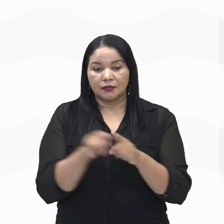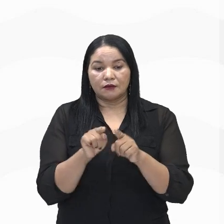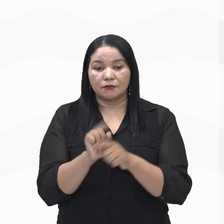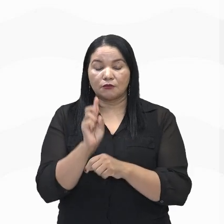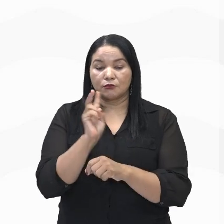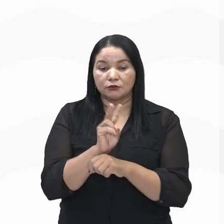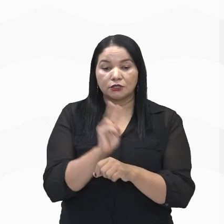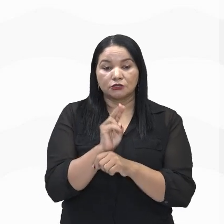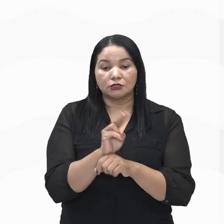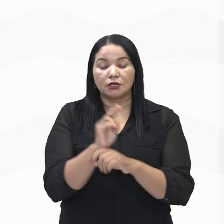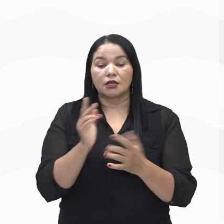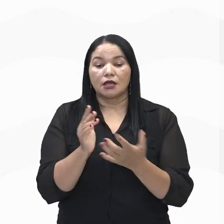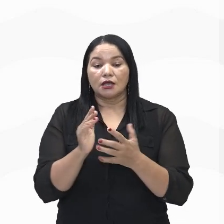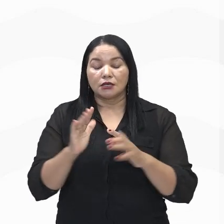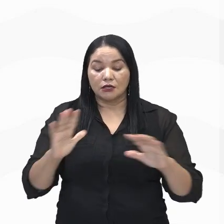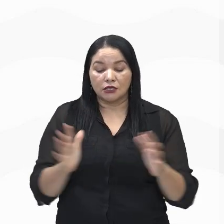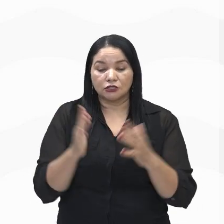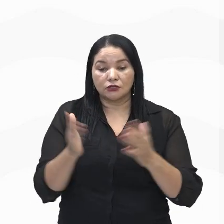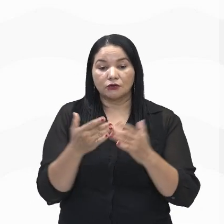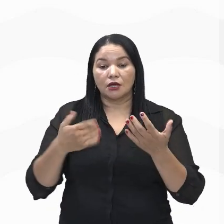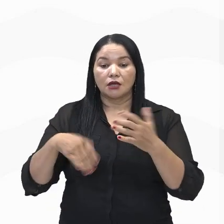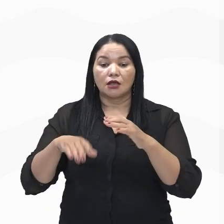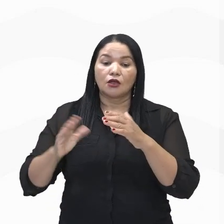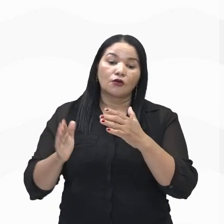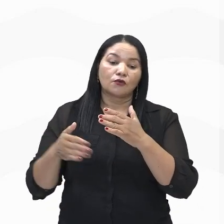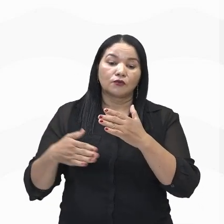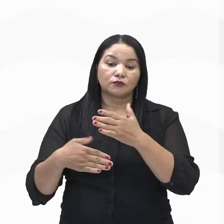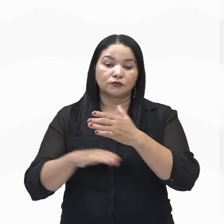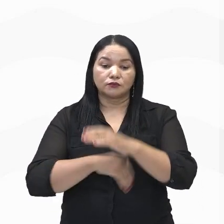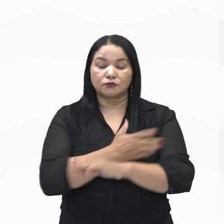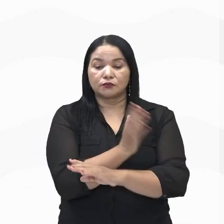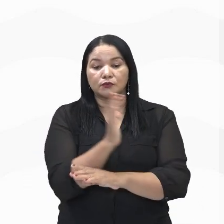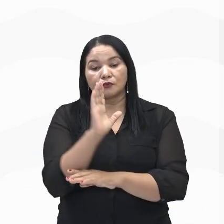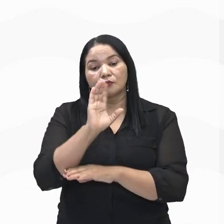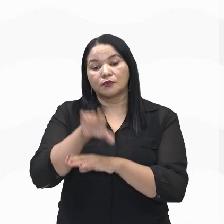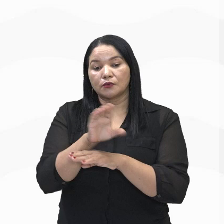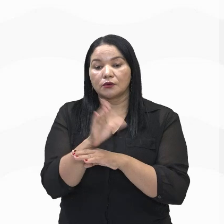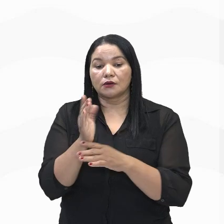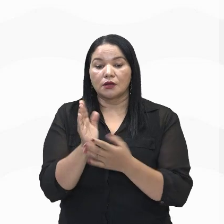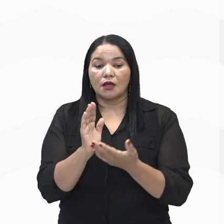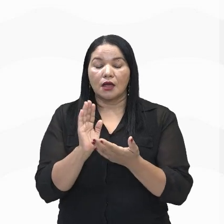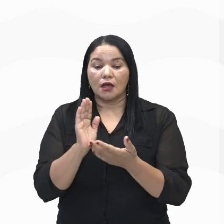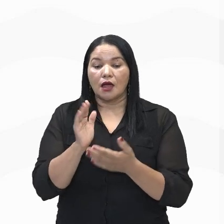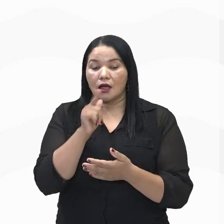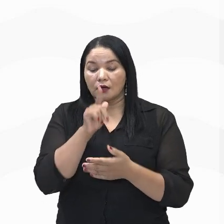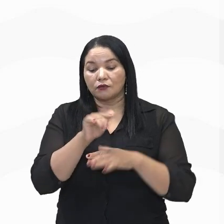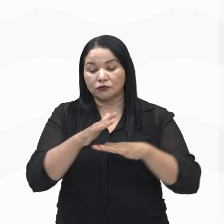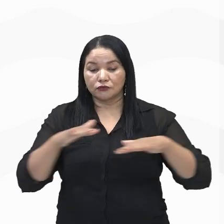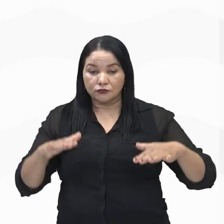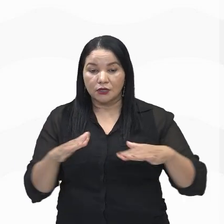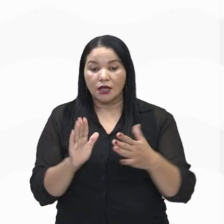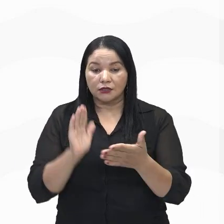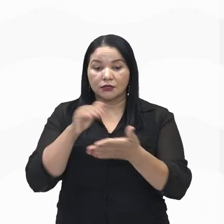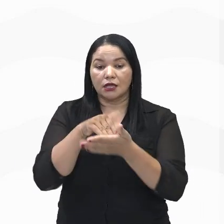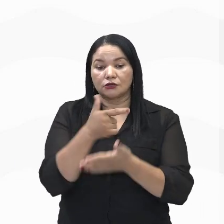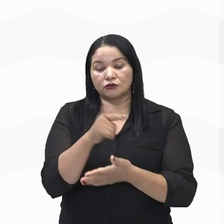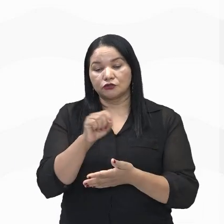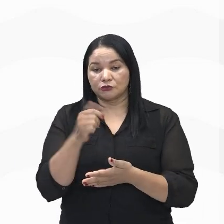restaurar ecossistemas aquáticos até 2020. Então note que todas